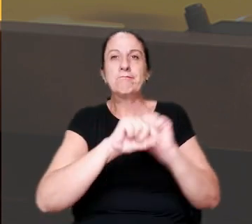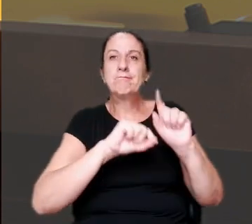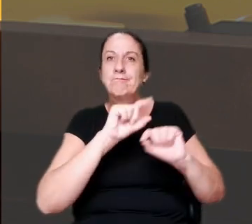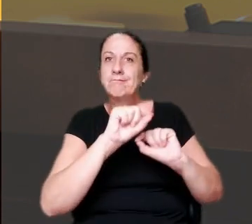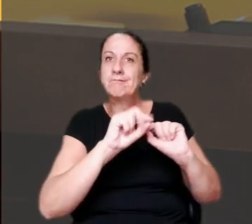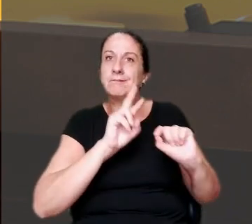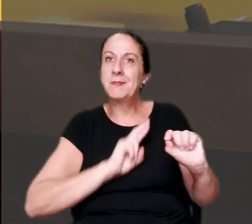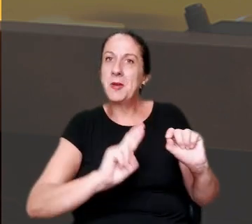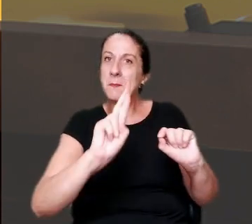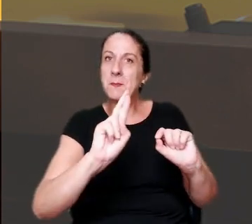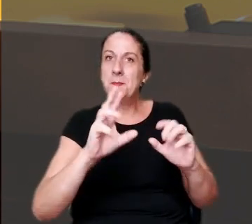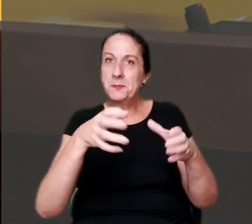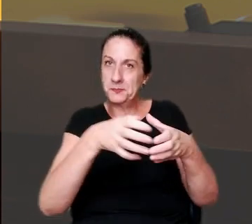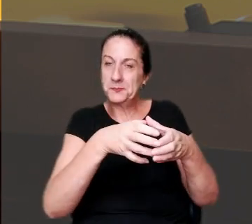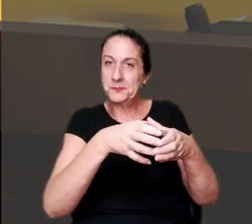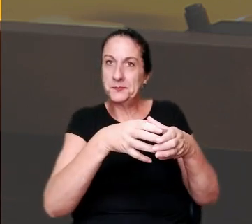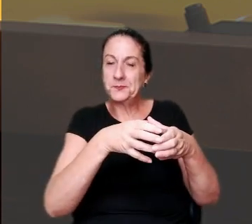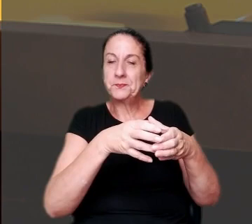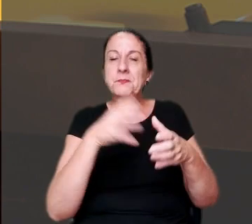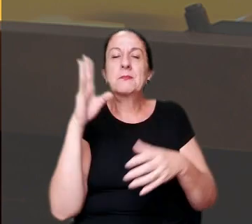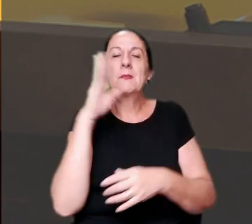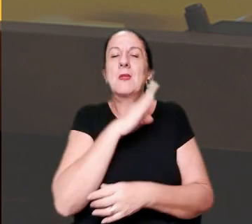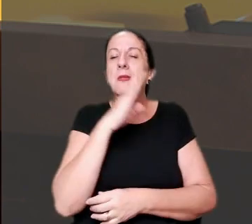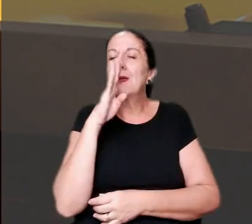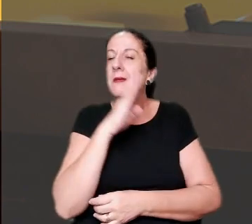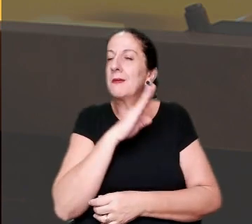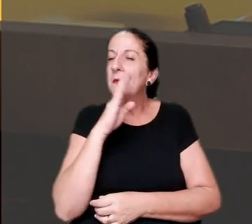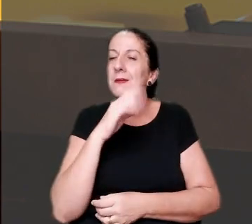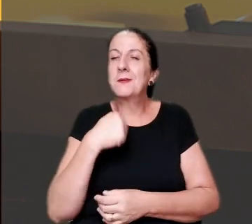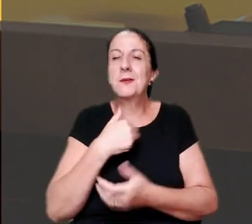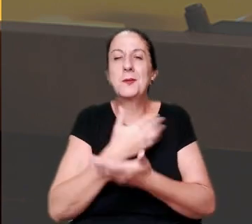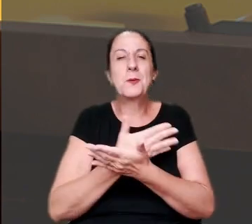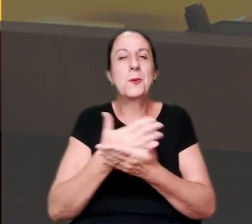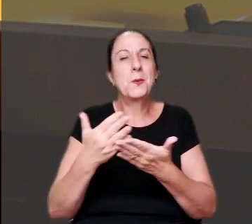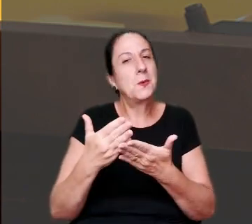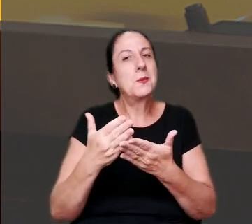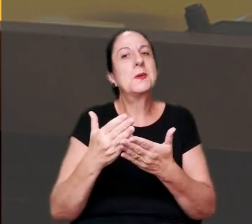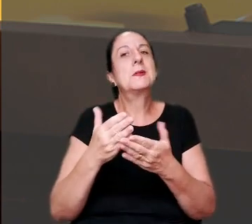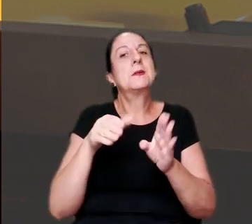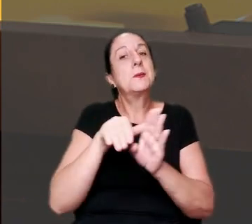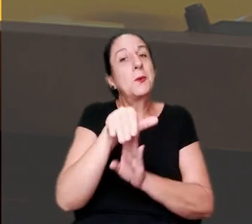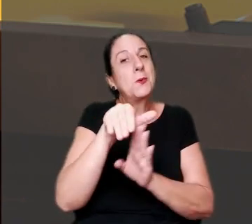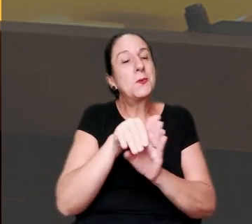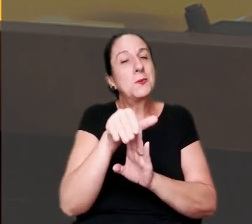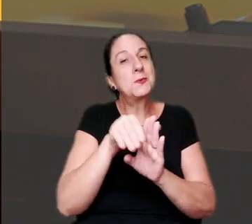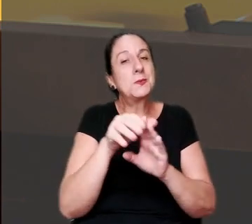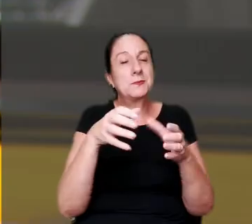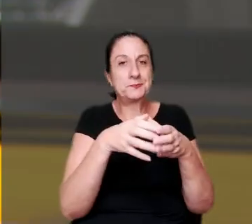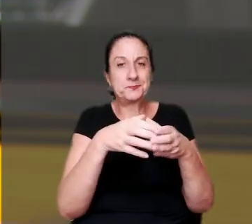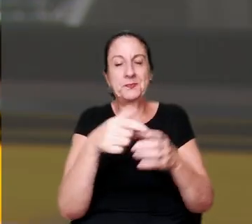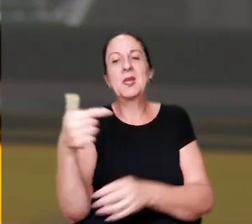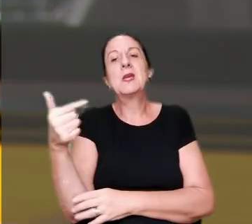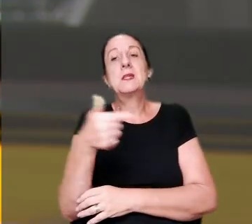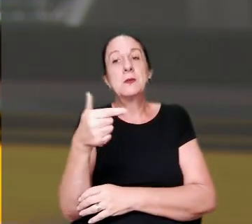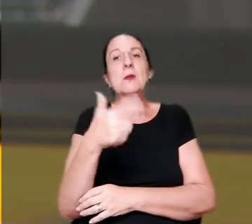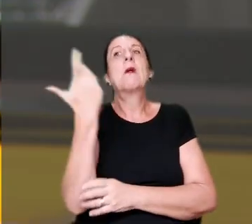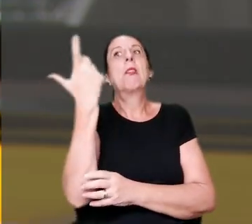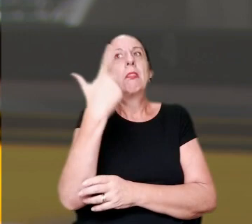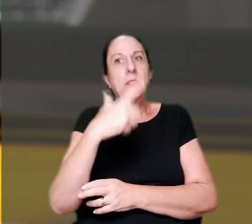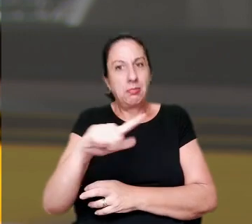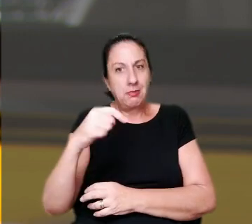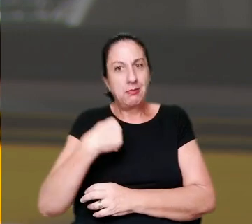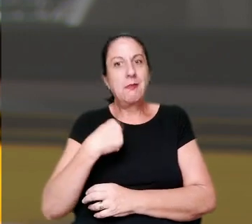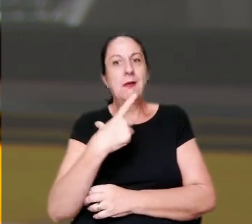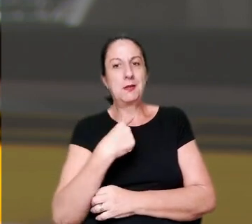eu fui eleito representante da classe. Então, imediatamente, eu passei a ser membro do conselho. No segundo ano,